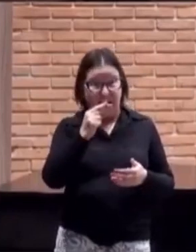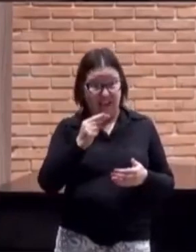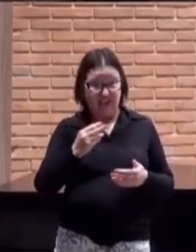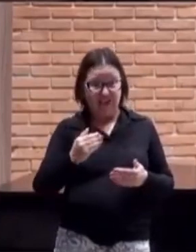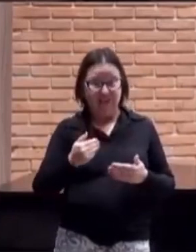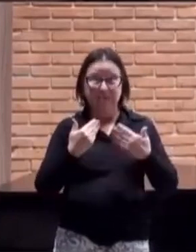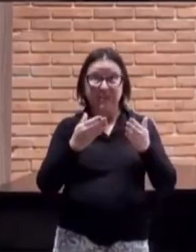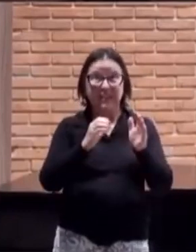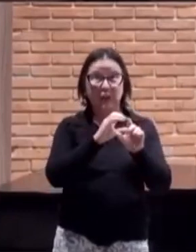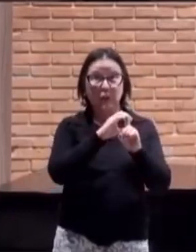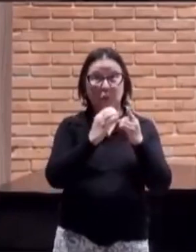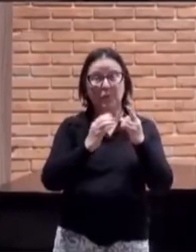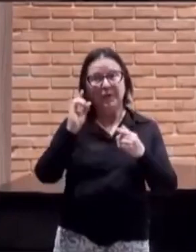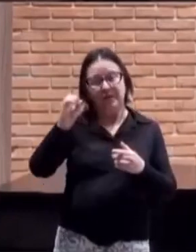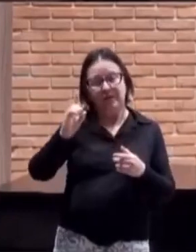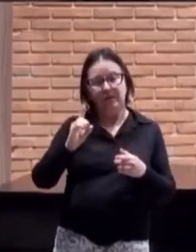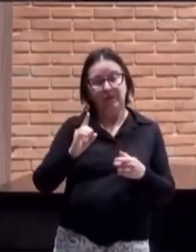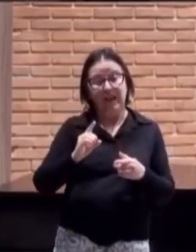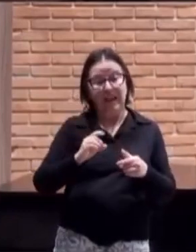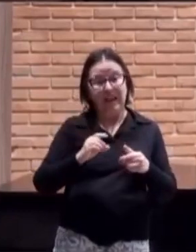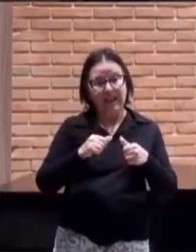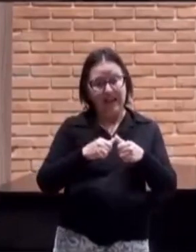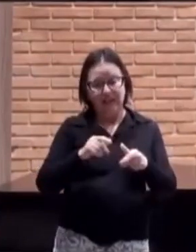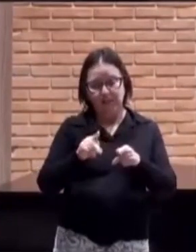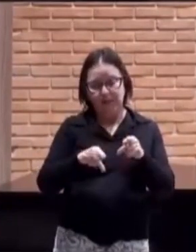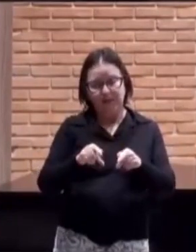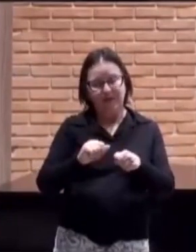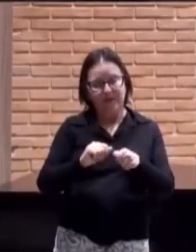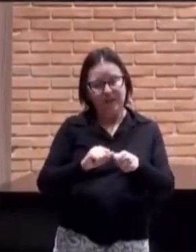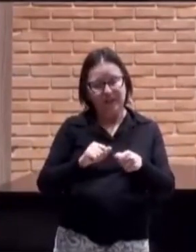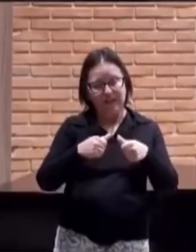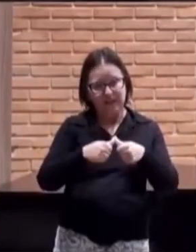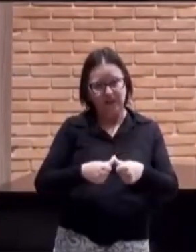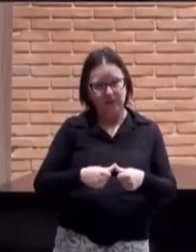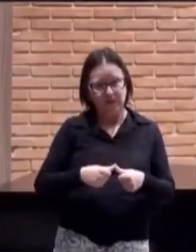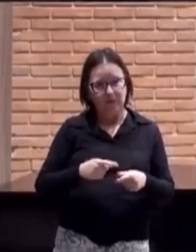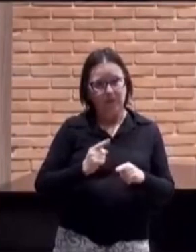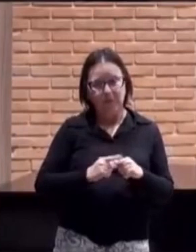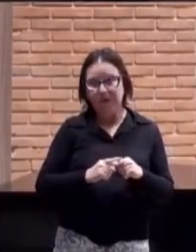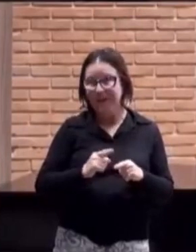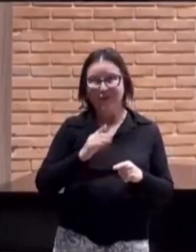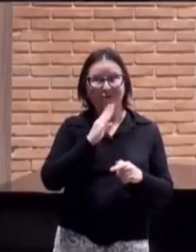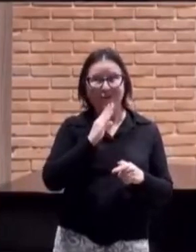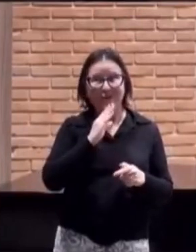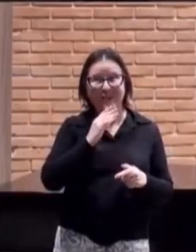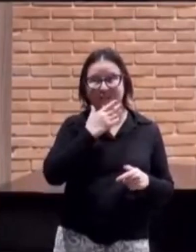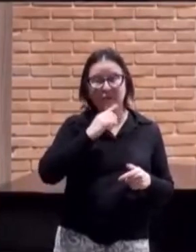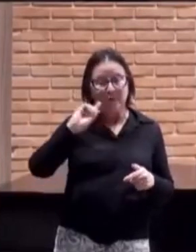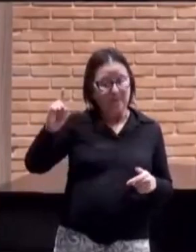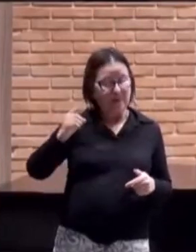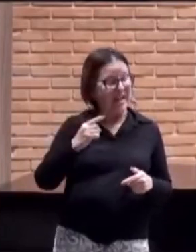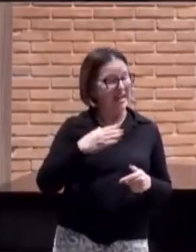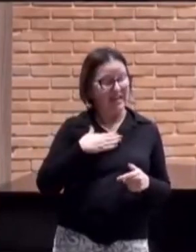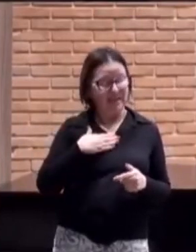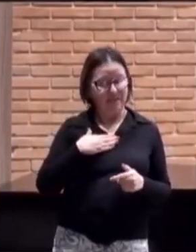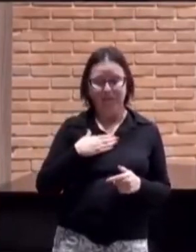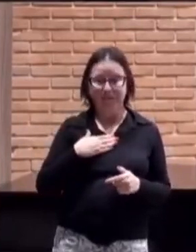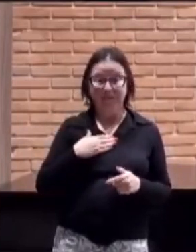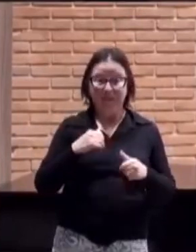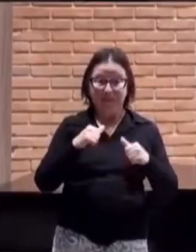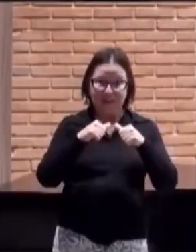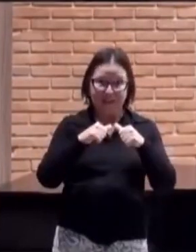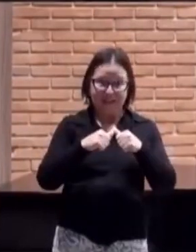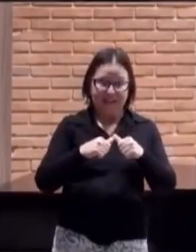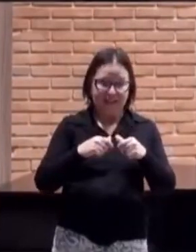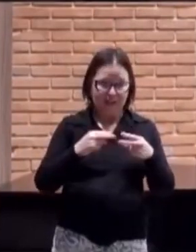porque não conhecem o Pai, nem a mim. Ora, estas coisas vos tenho dito para que, quando a